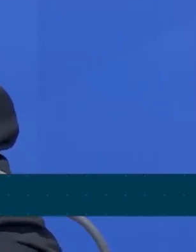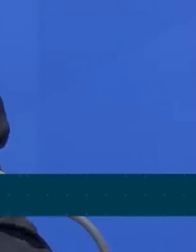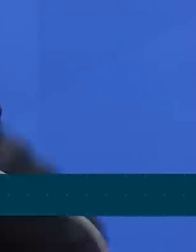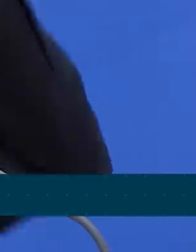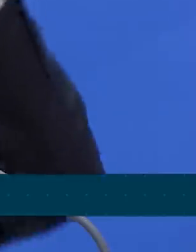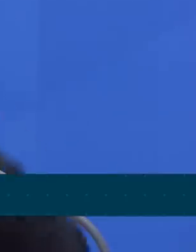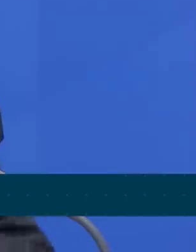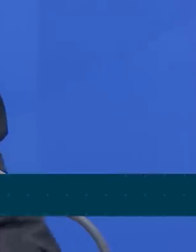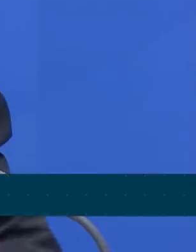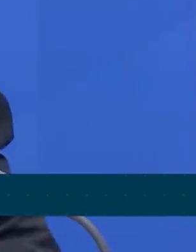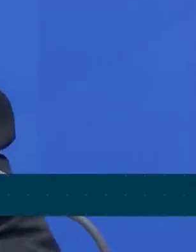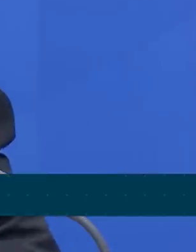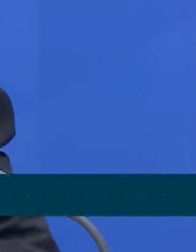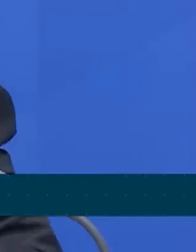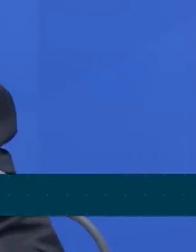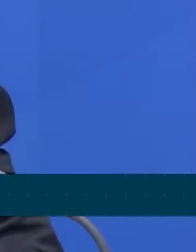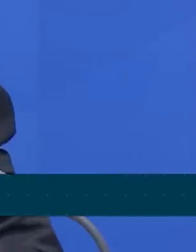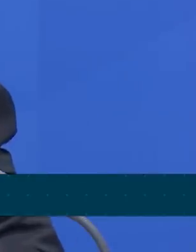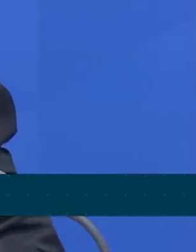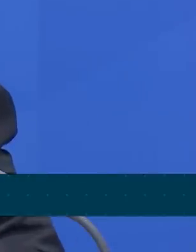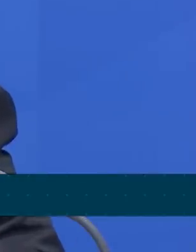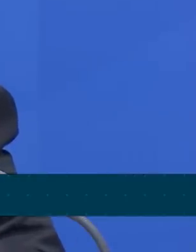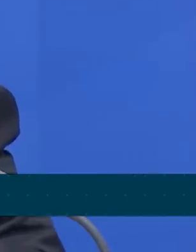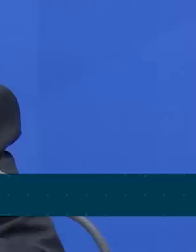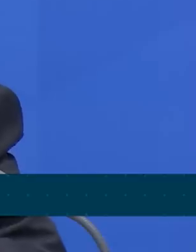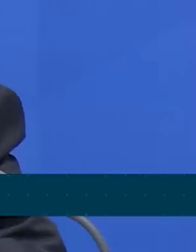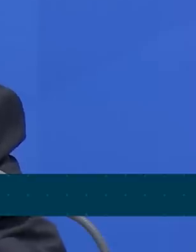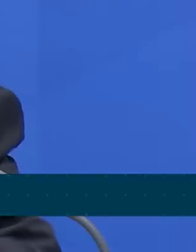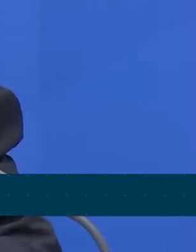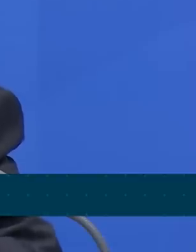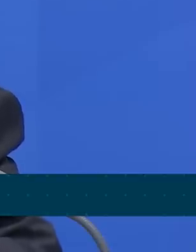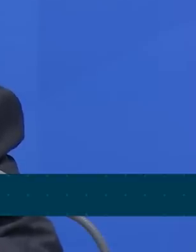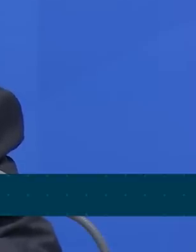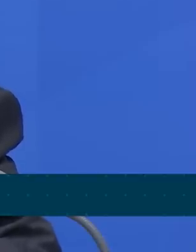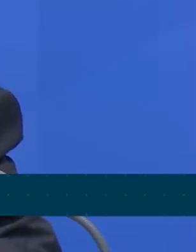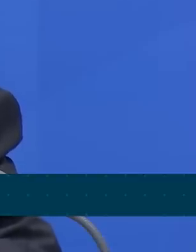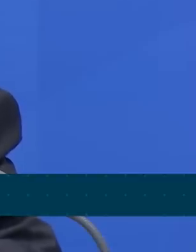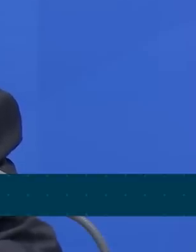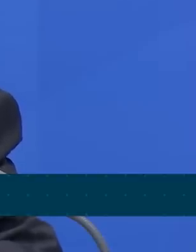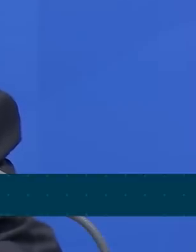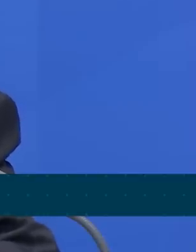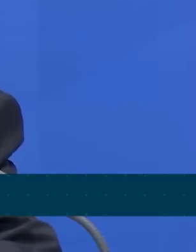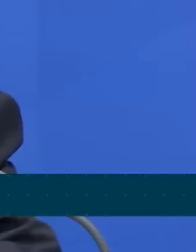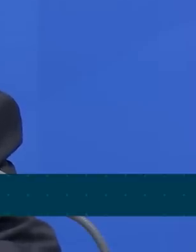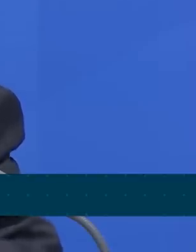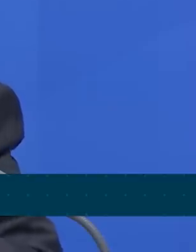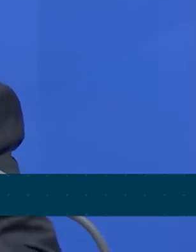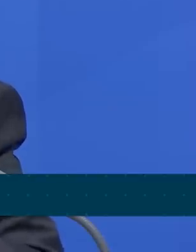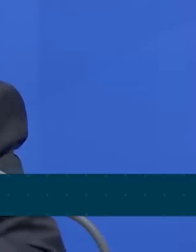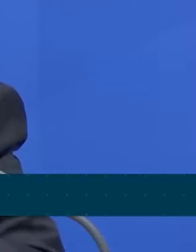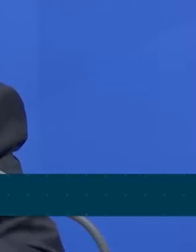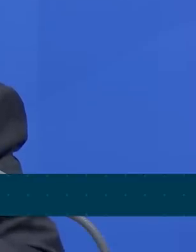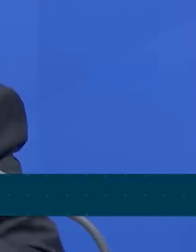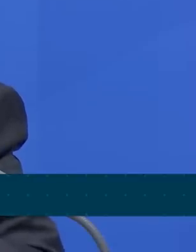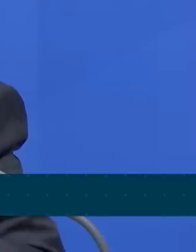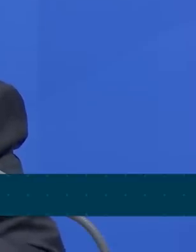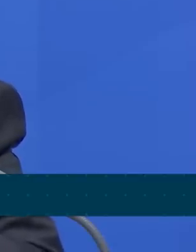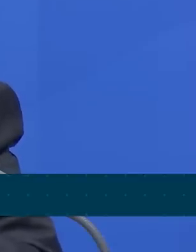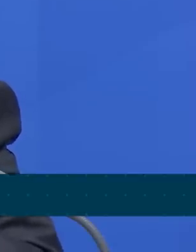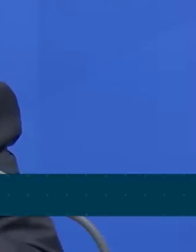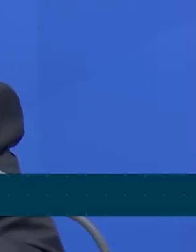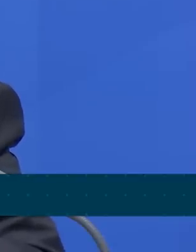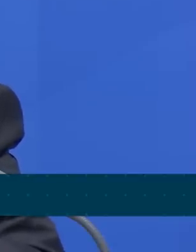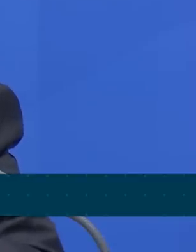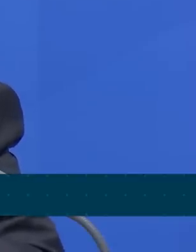fosse campeão da madeira não dormiu na selva então são essas coisas é que tem que haver uma coerência de procedimentos né